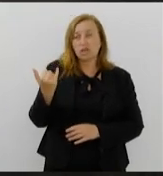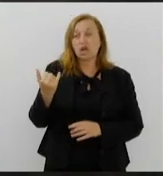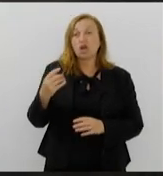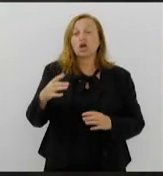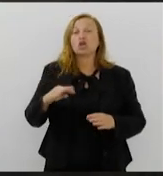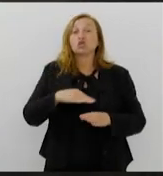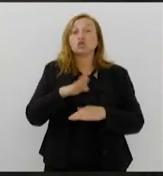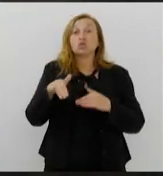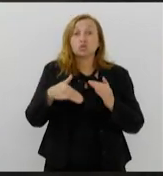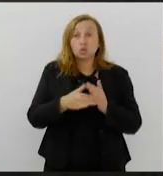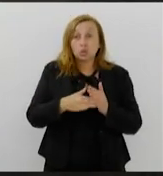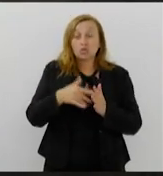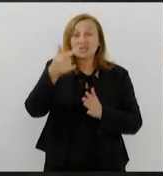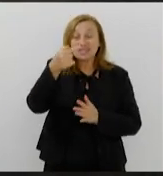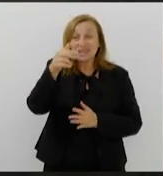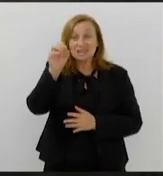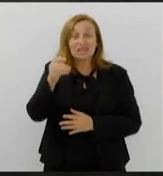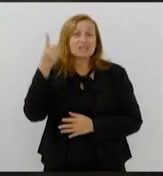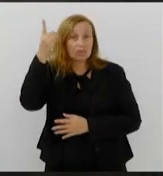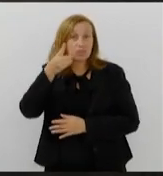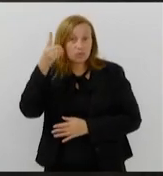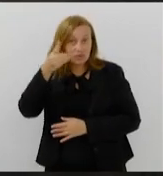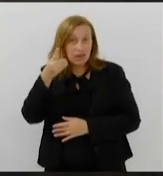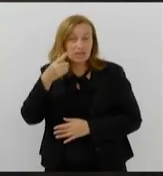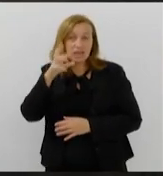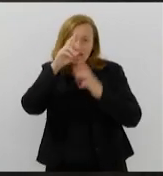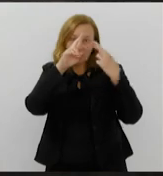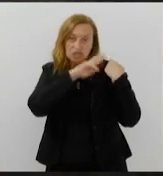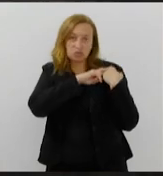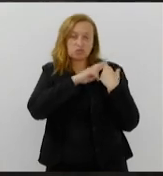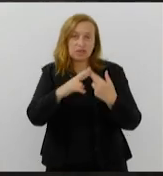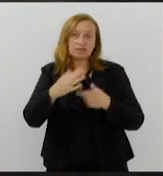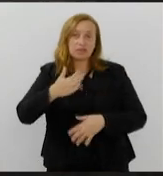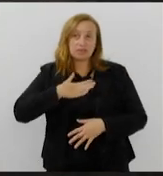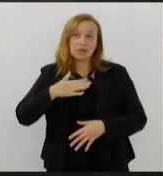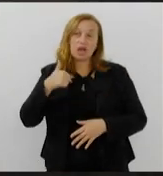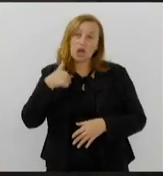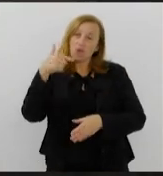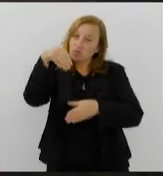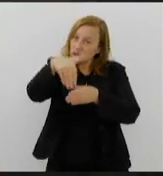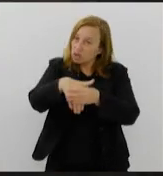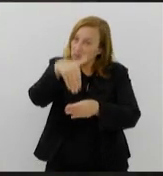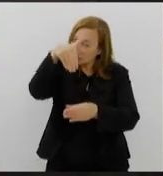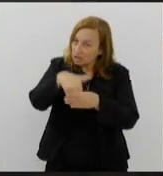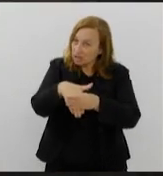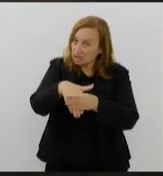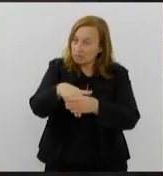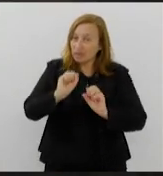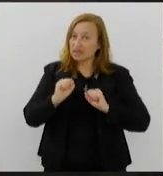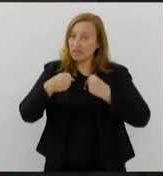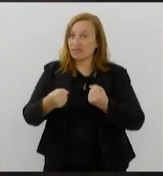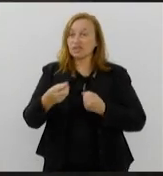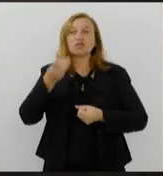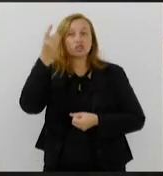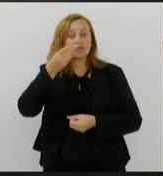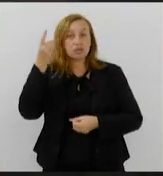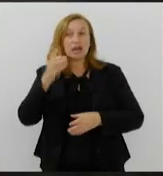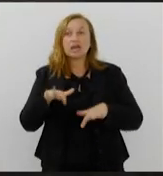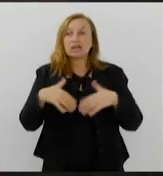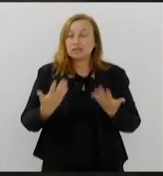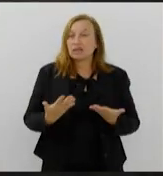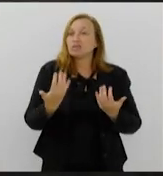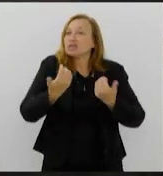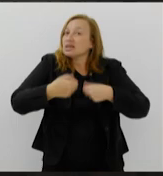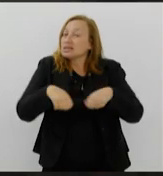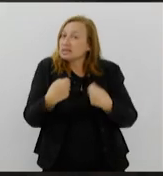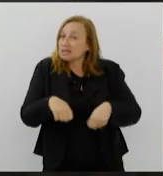minha responsabilidade, porque eu fui eleito pela grande maioria naquela eleição para defendê-los. Então, se custasse a